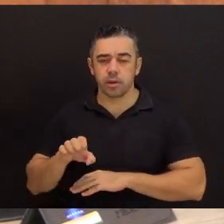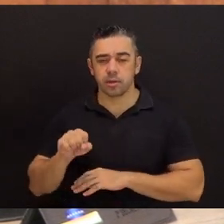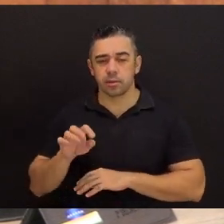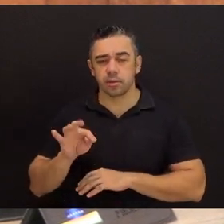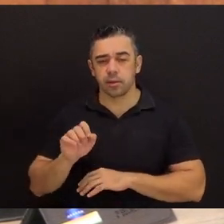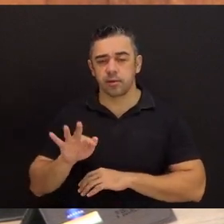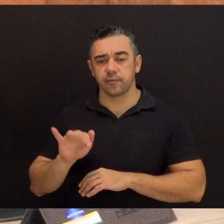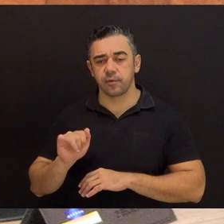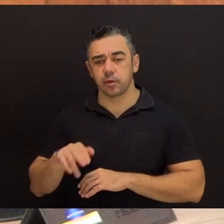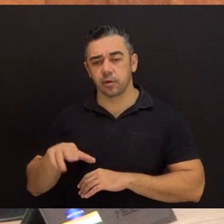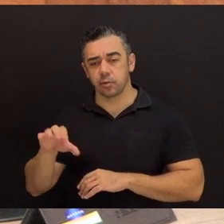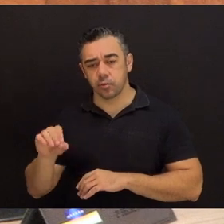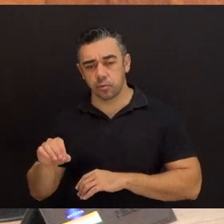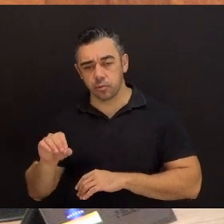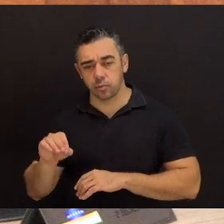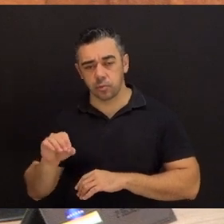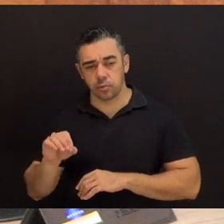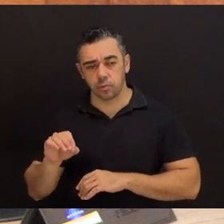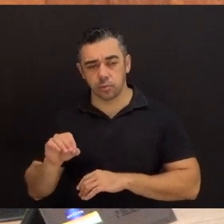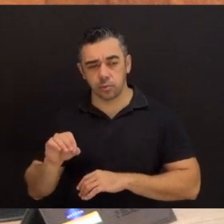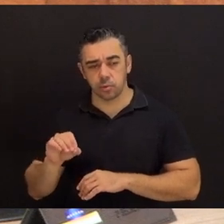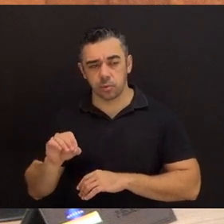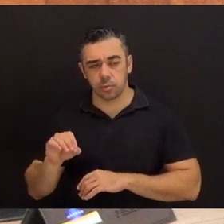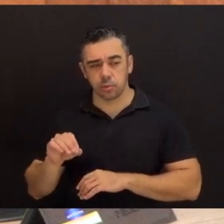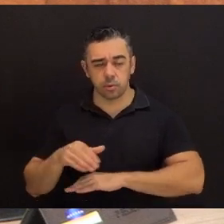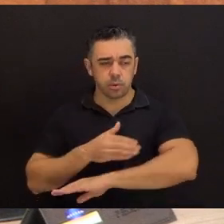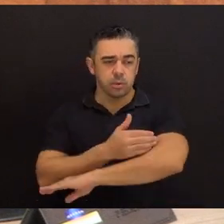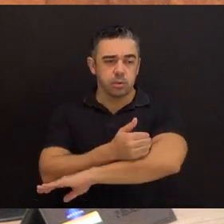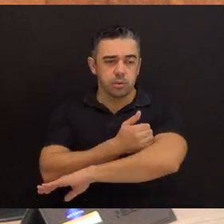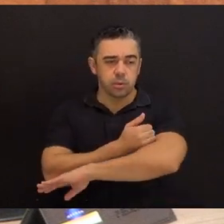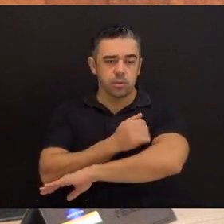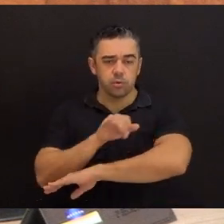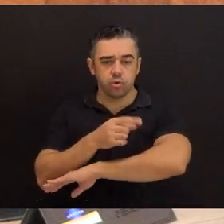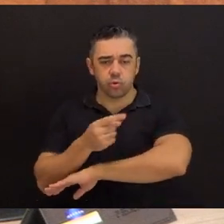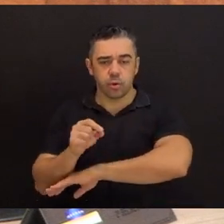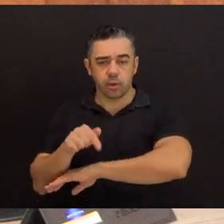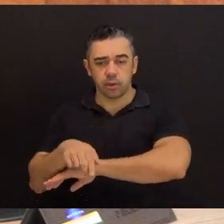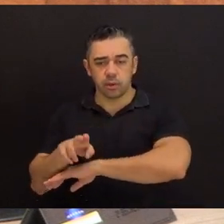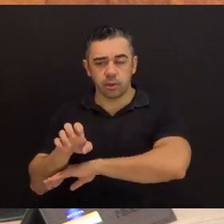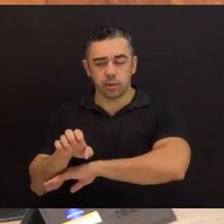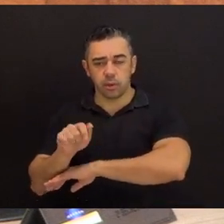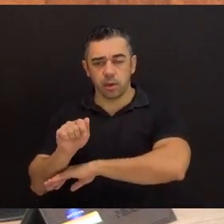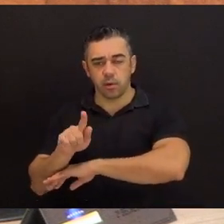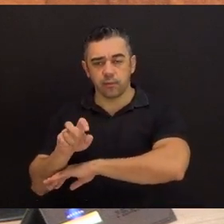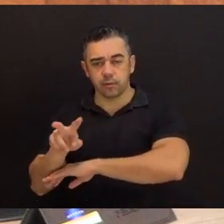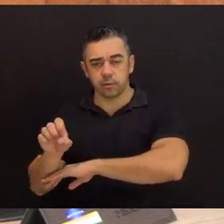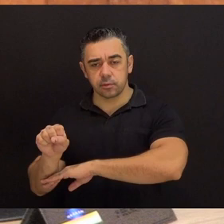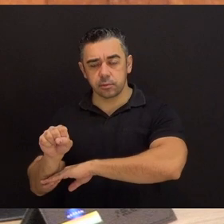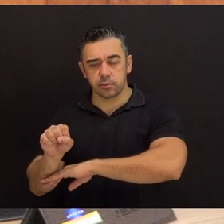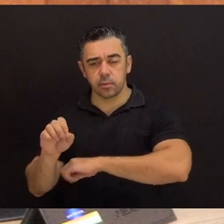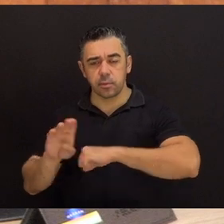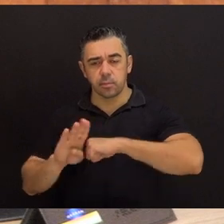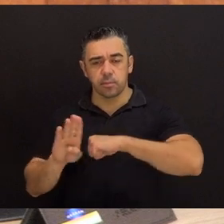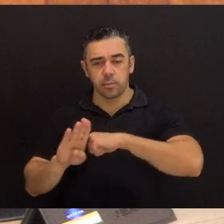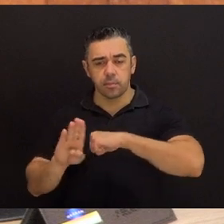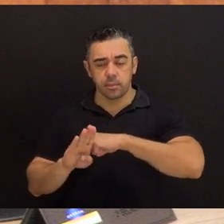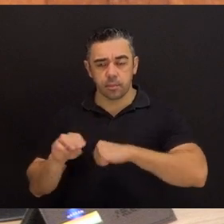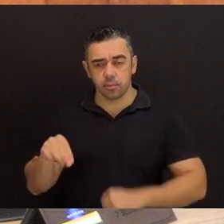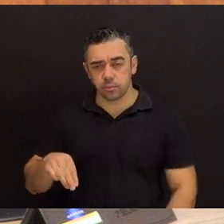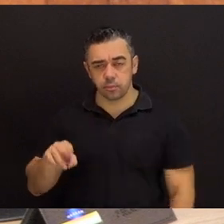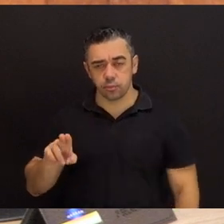pois tivesse é difícil esquina com a Rua Joaquim Alves Fontes na colônia Murici